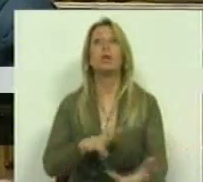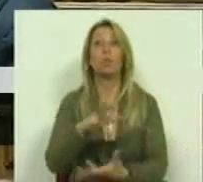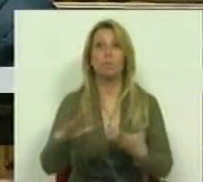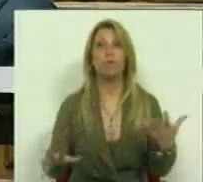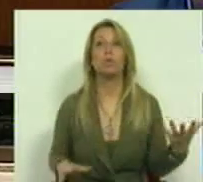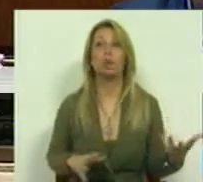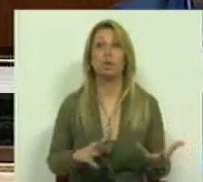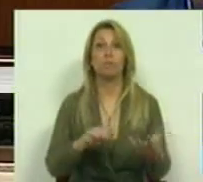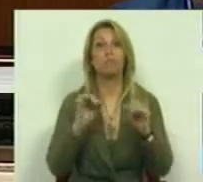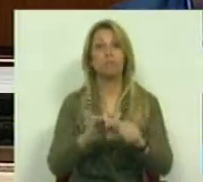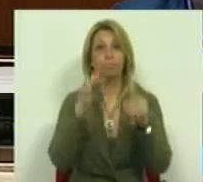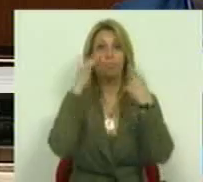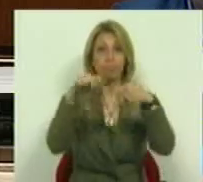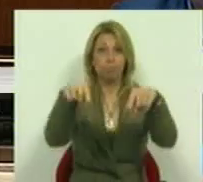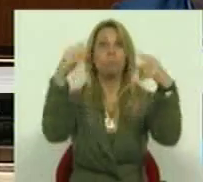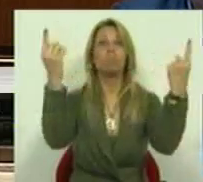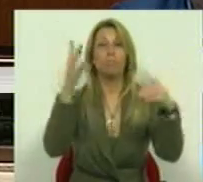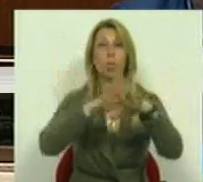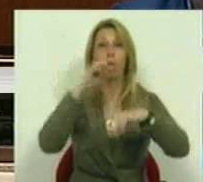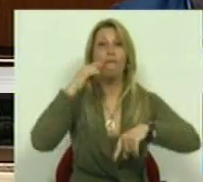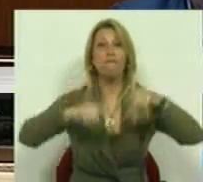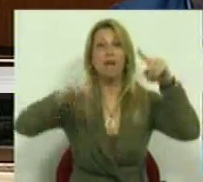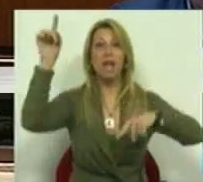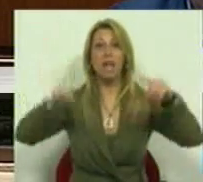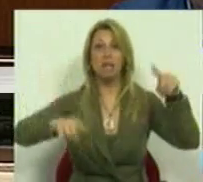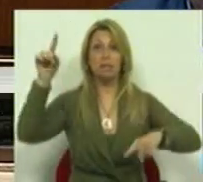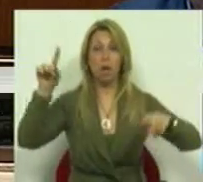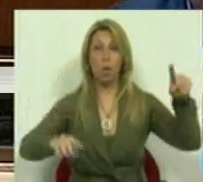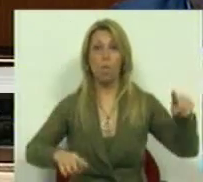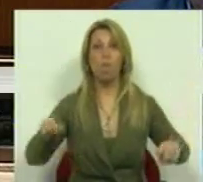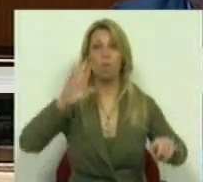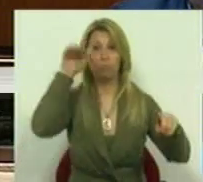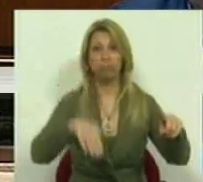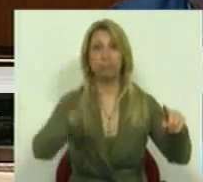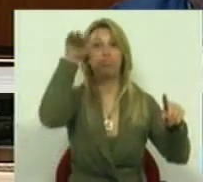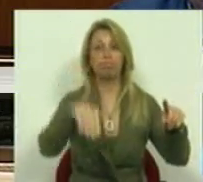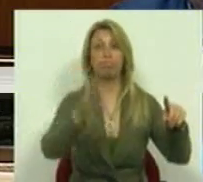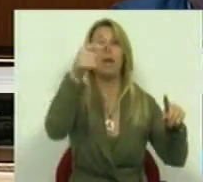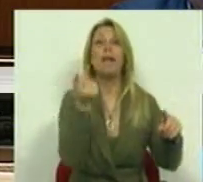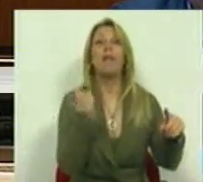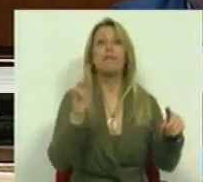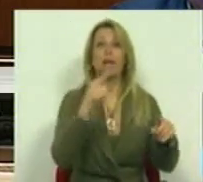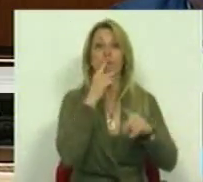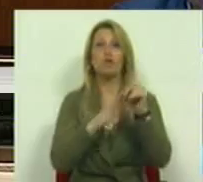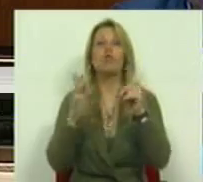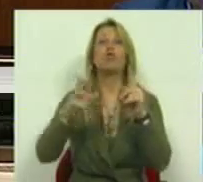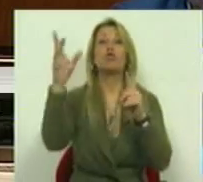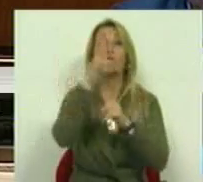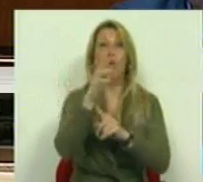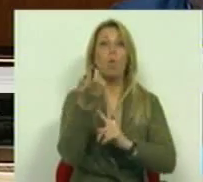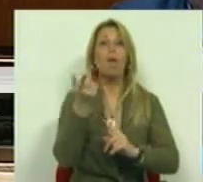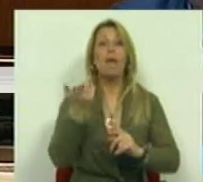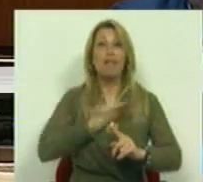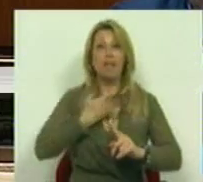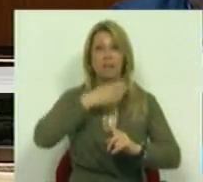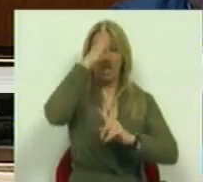são espelhadas através da variação das taxas de juros da dívida soberana não são